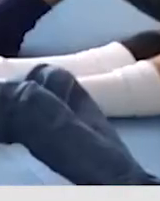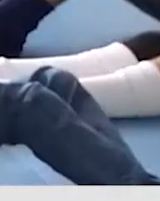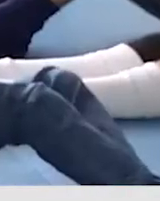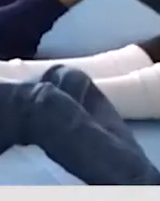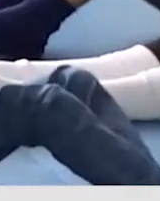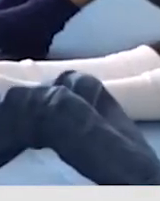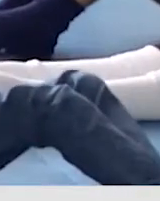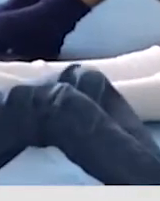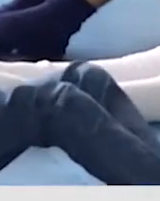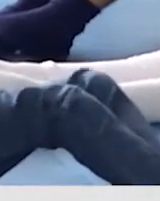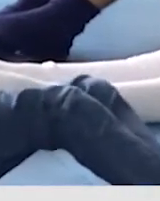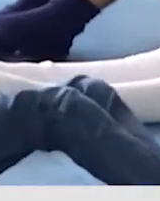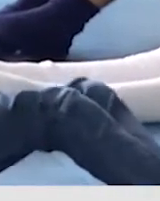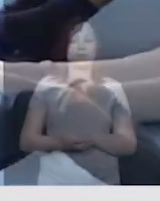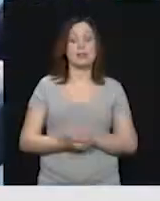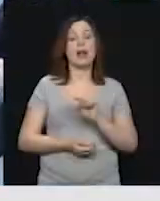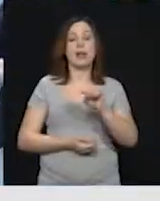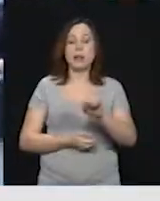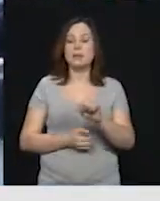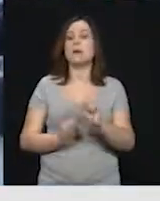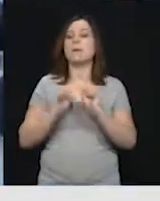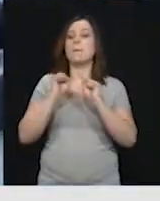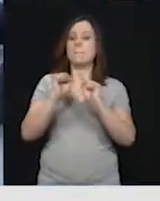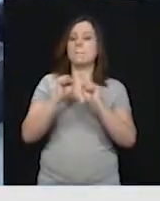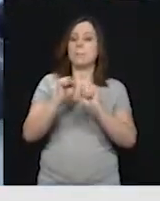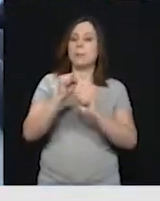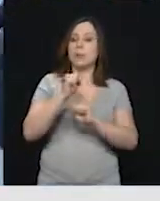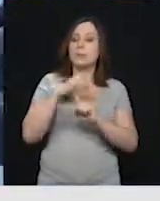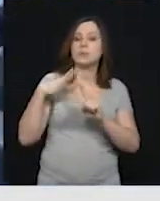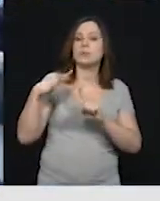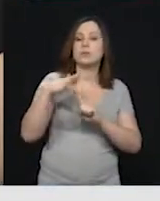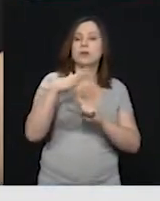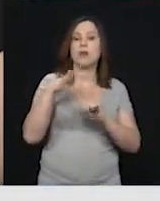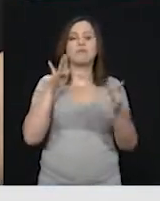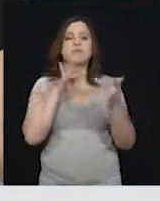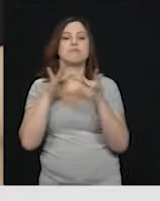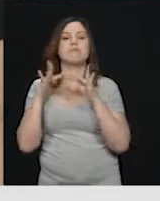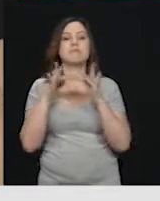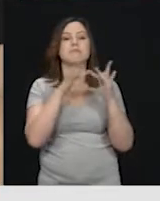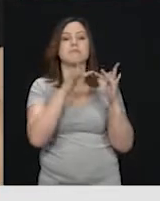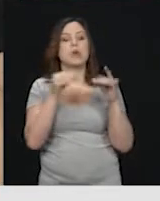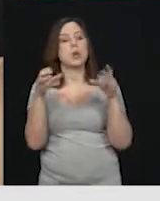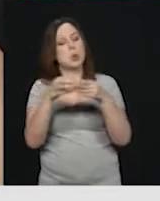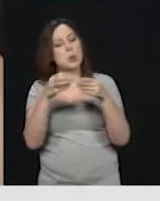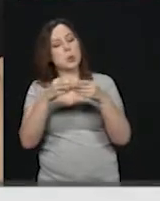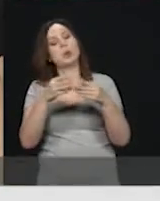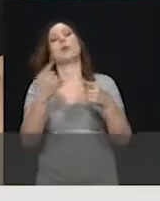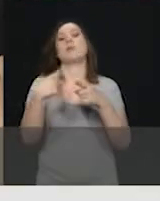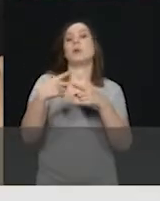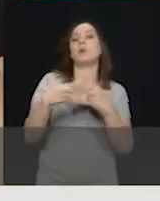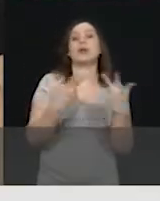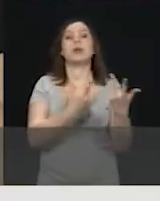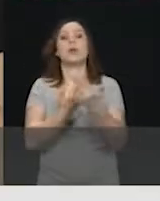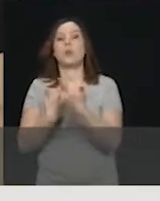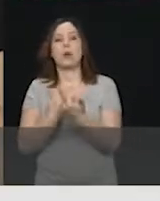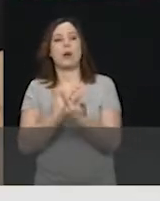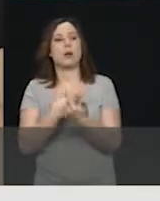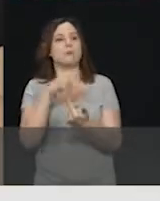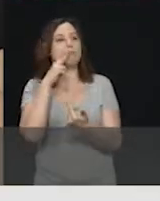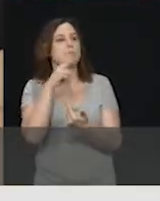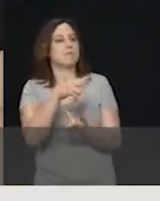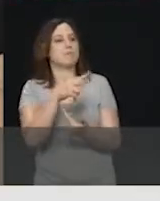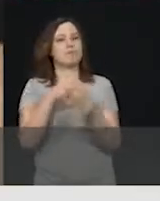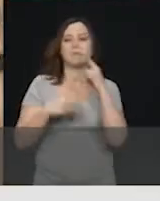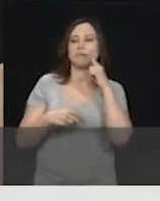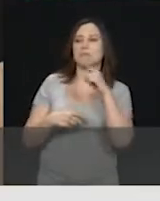legal e onde eles podem socializar onde que tem a comunidade com as mesmas questões